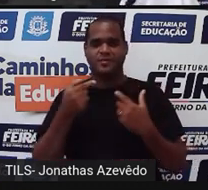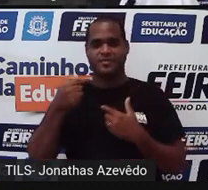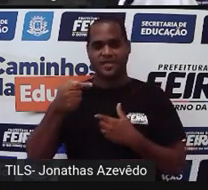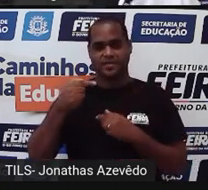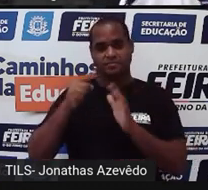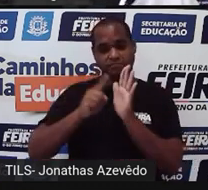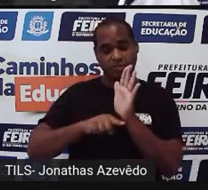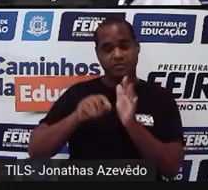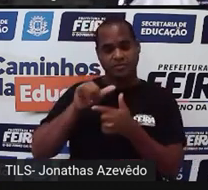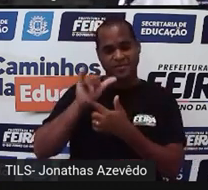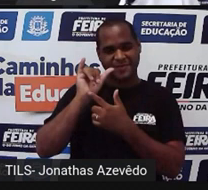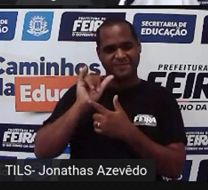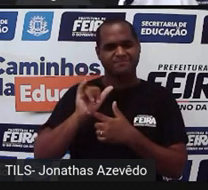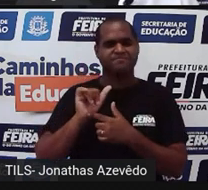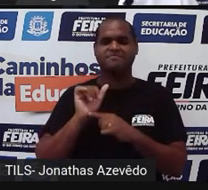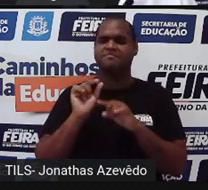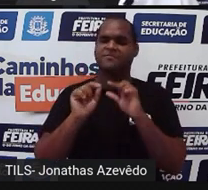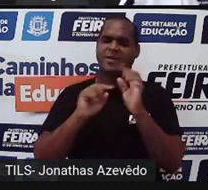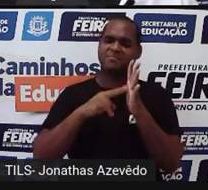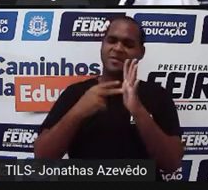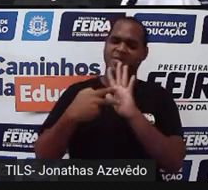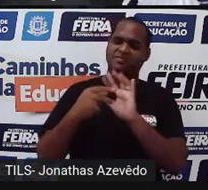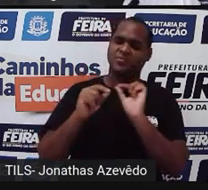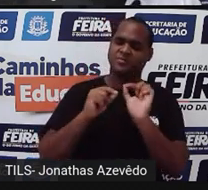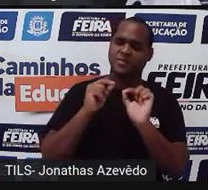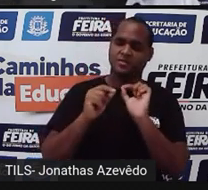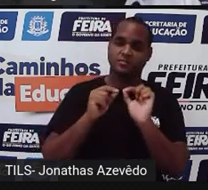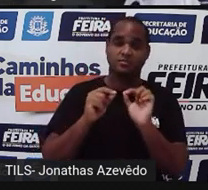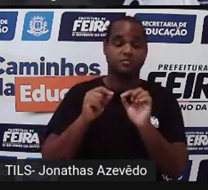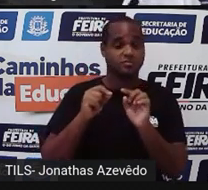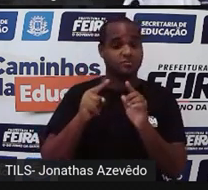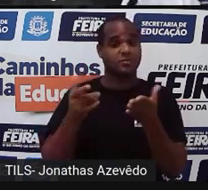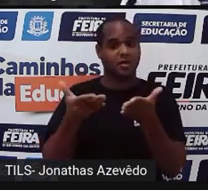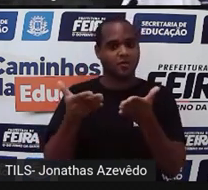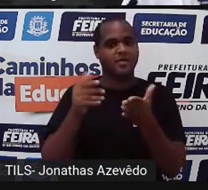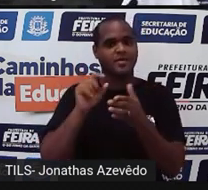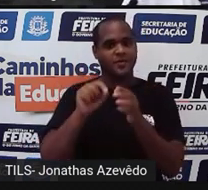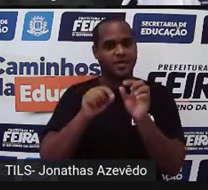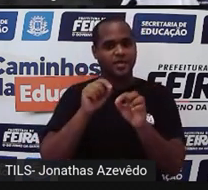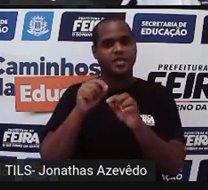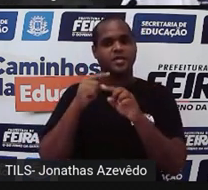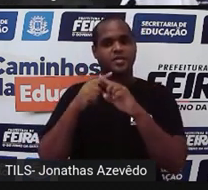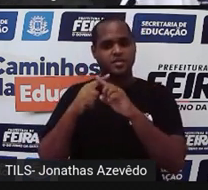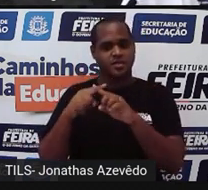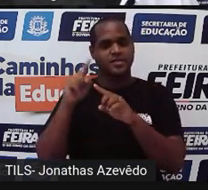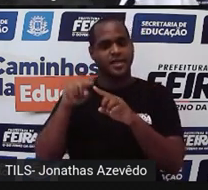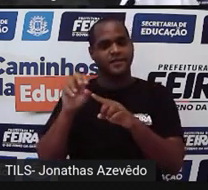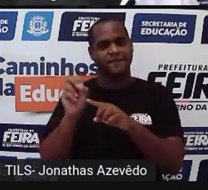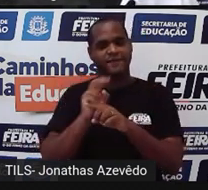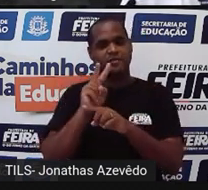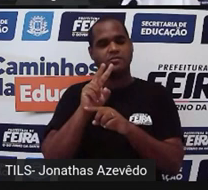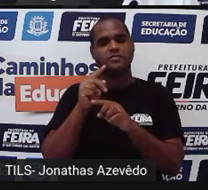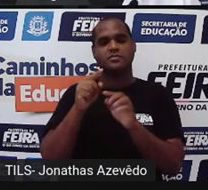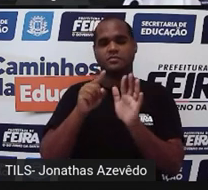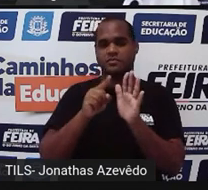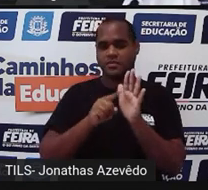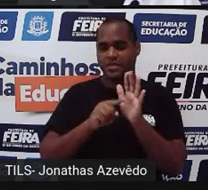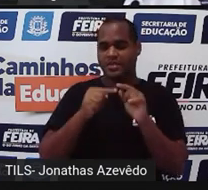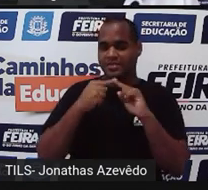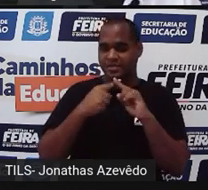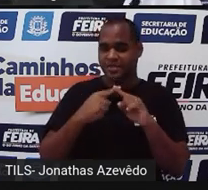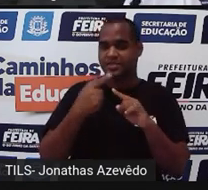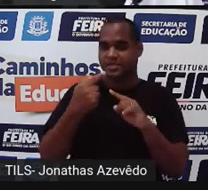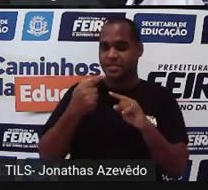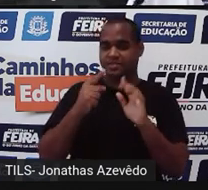7 menos Y. O que é que isso significa? Que nesse momento X está valendo 7 menos Y. Então, eu